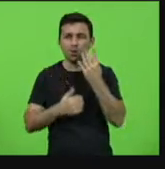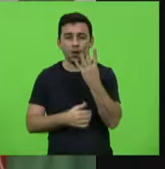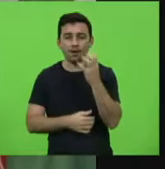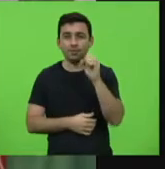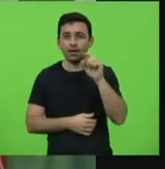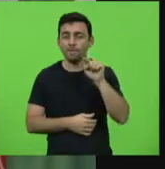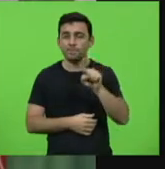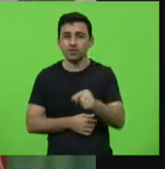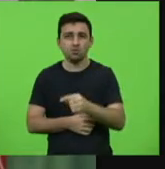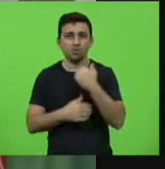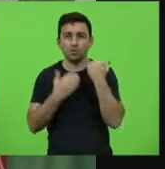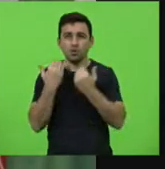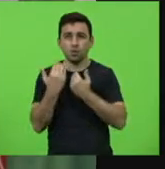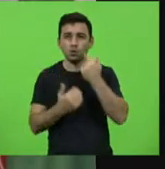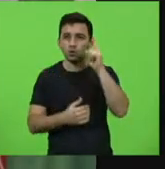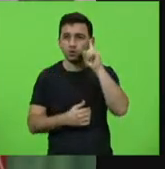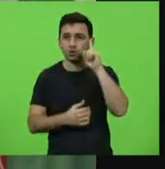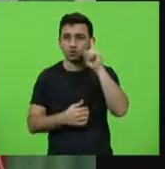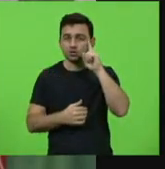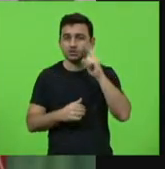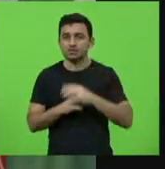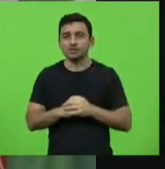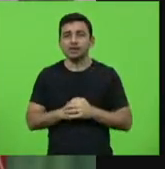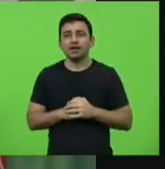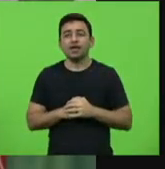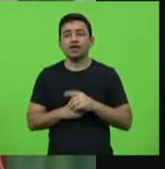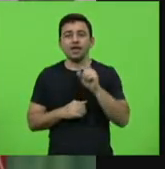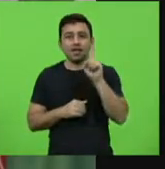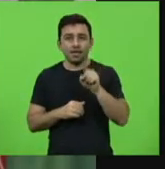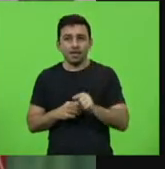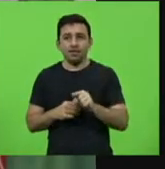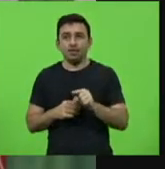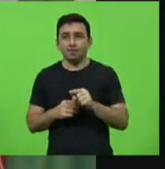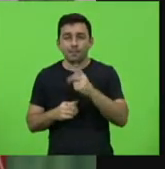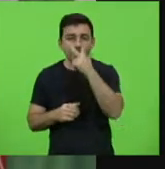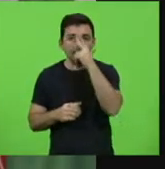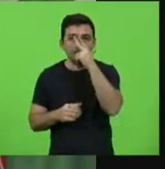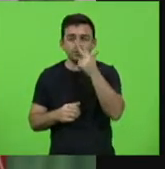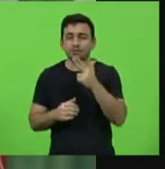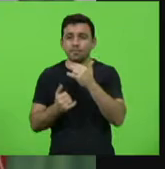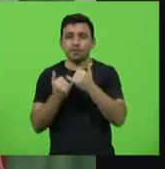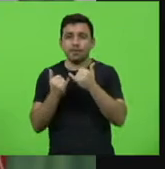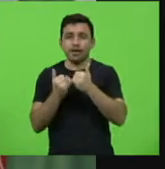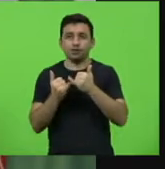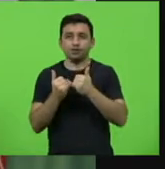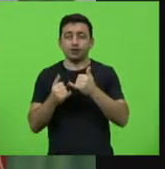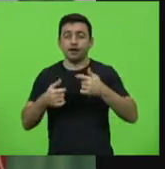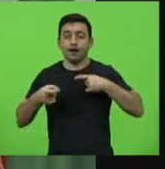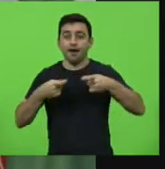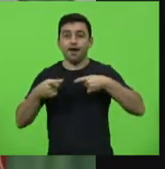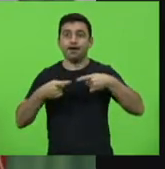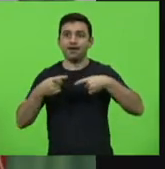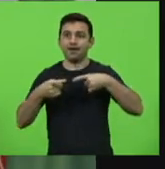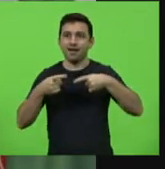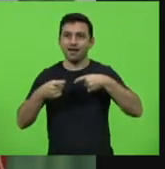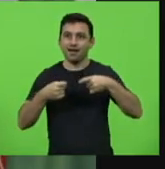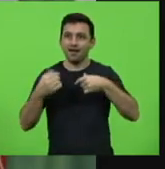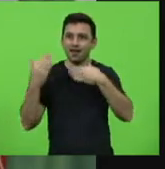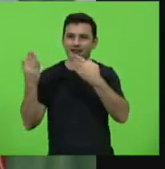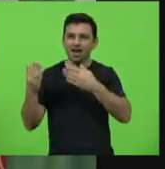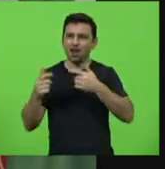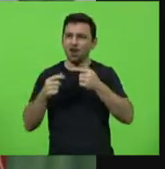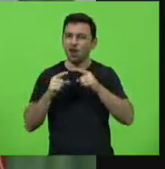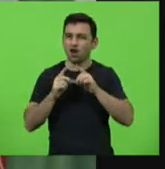ano, é quase uma metade ou meia guerra de Vietnã por ano aqui. E